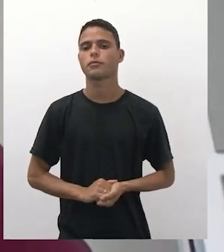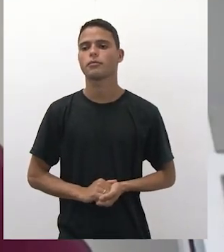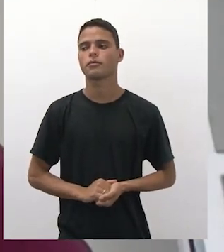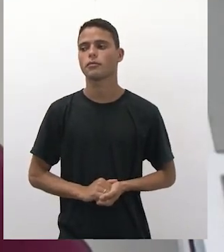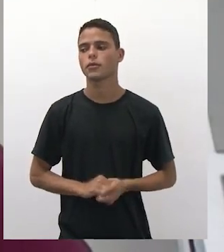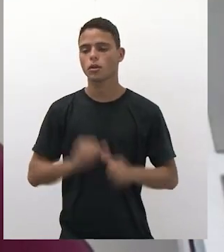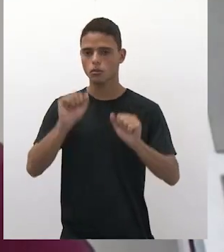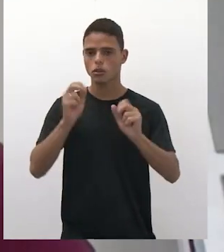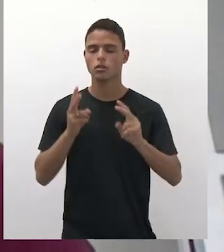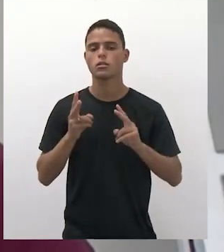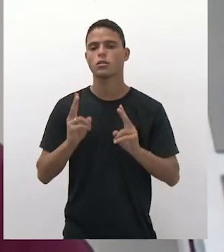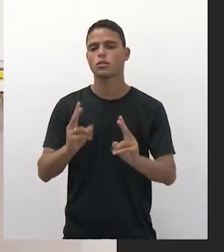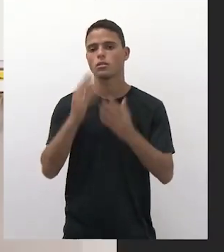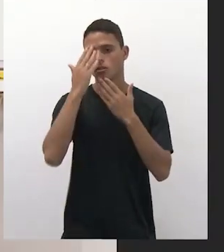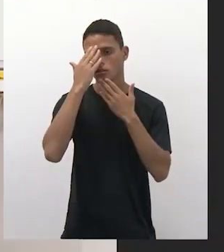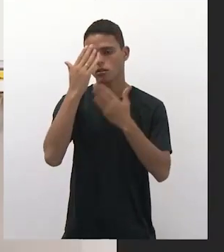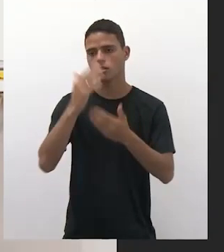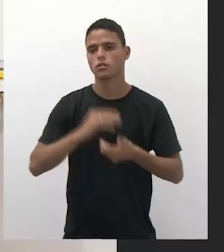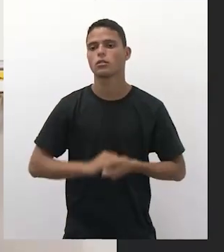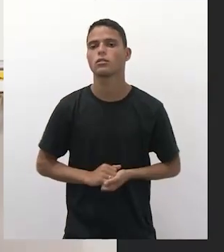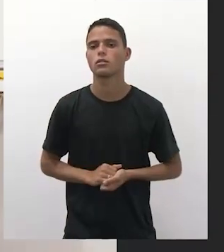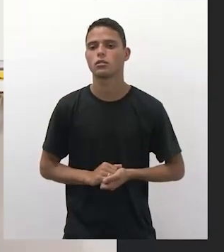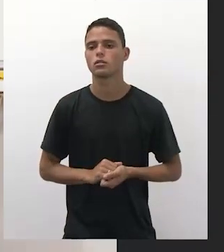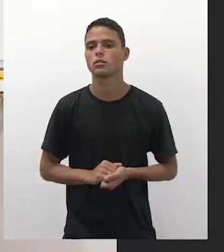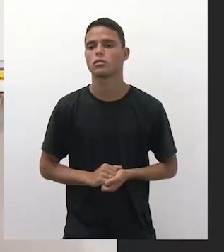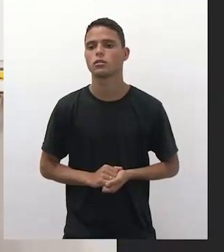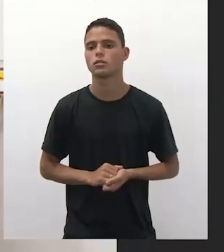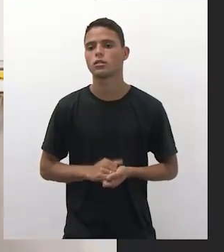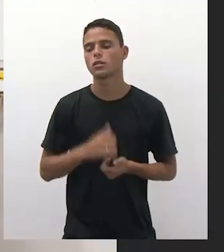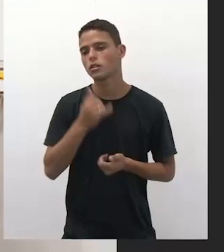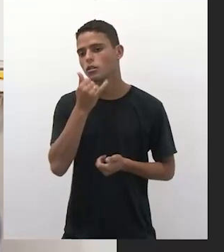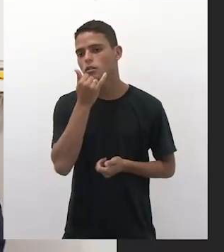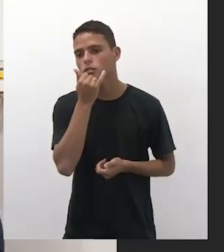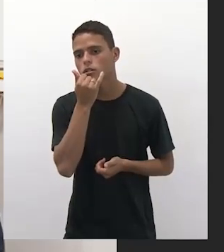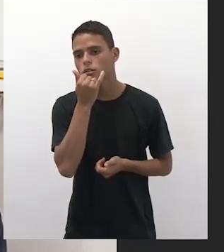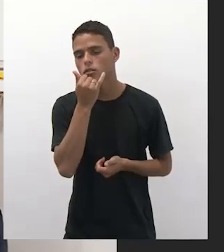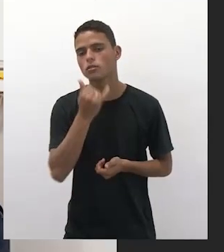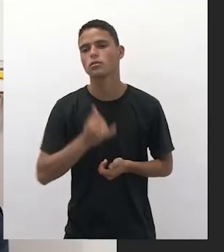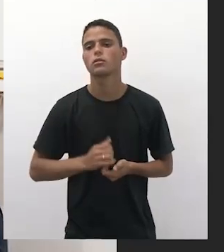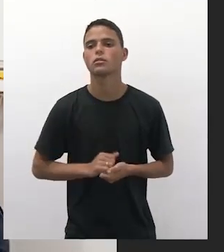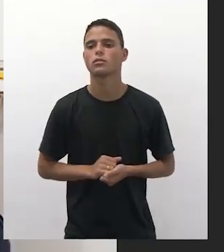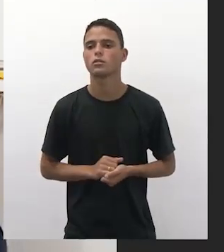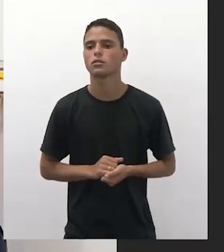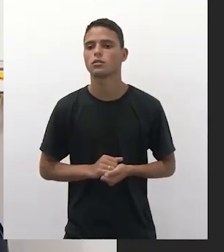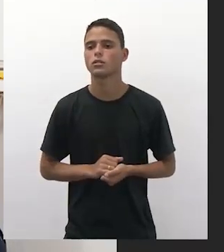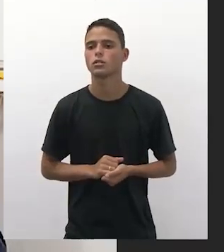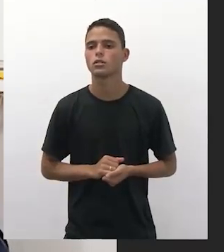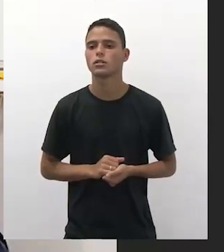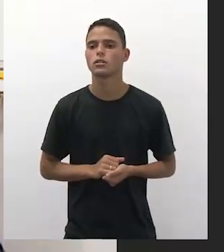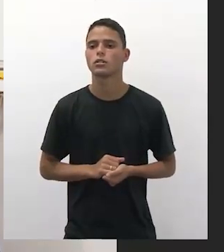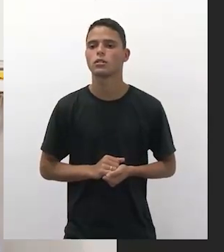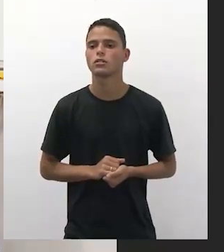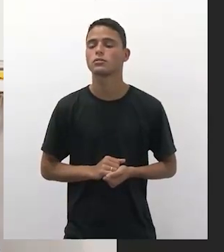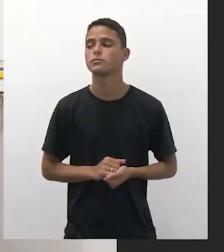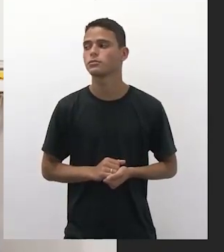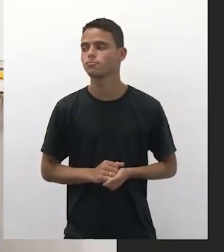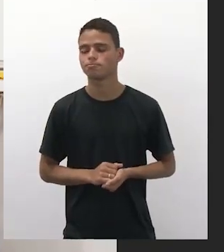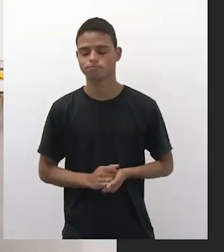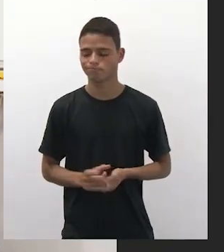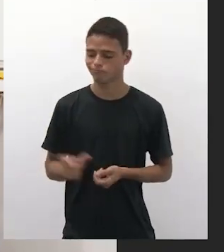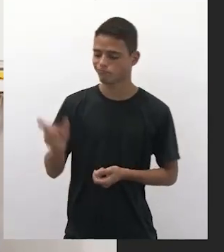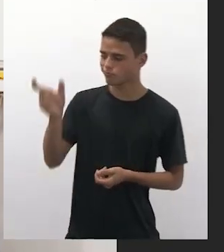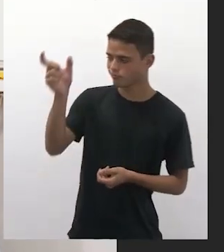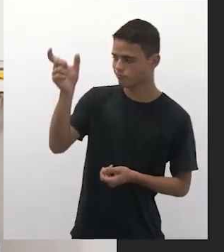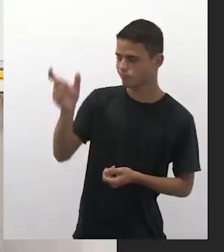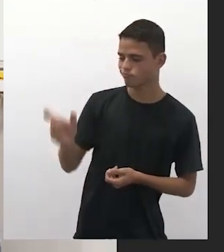pode continuar. Obrigado. Viu? Então, desculpa, gente, que aqui tá... Esse objeto, ele me traz